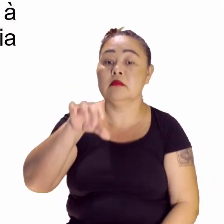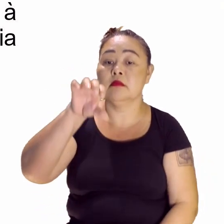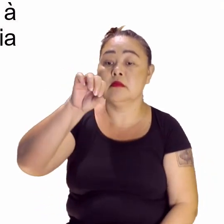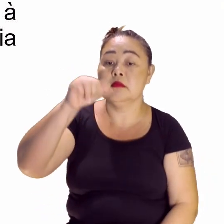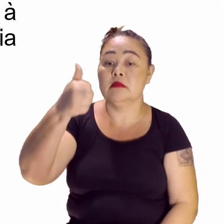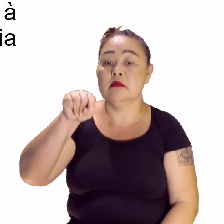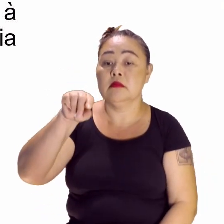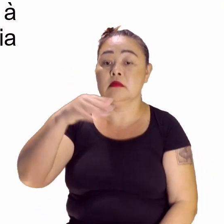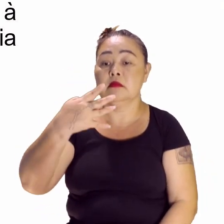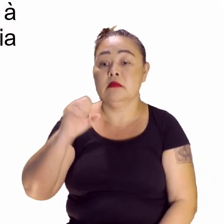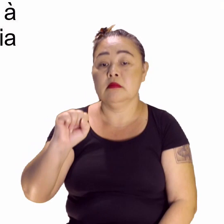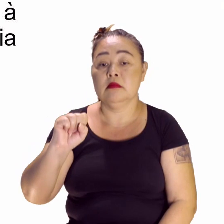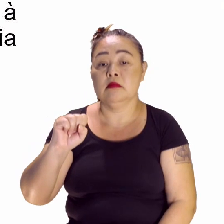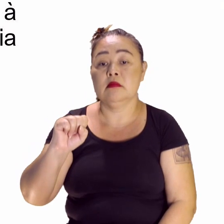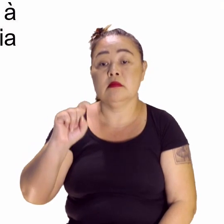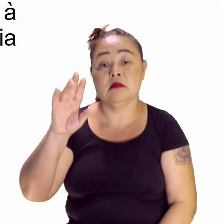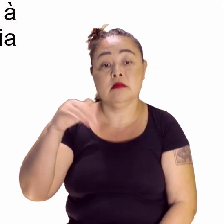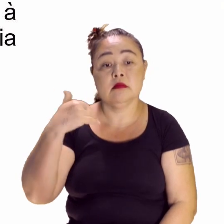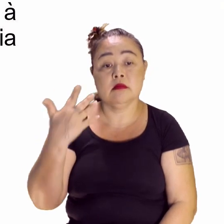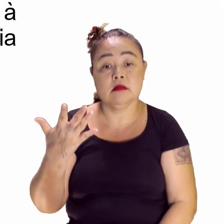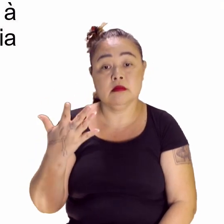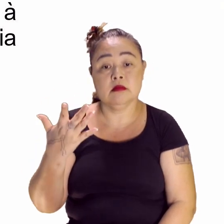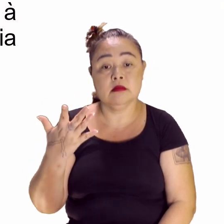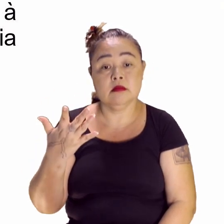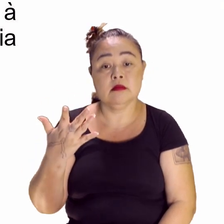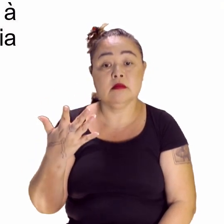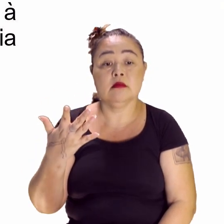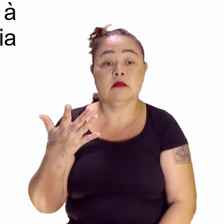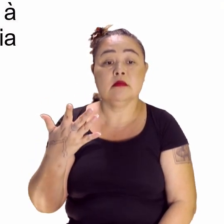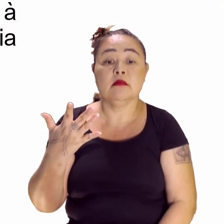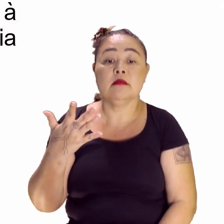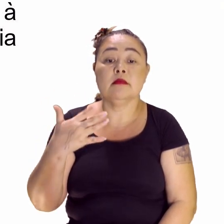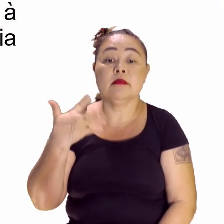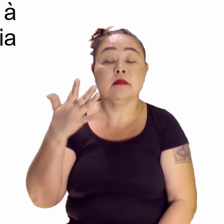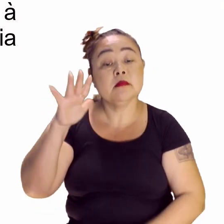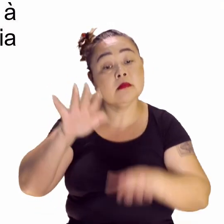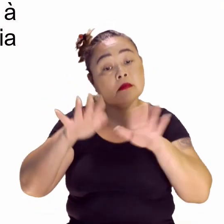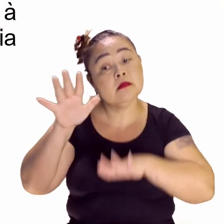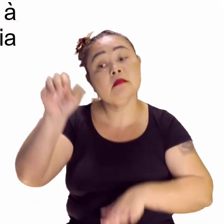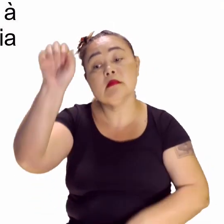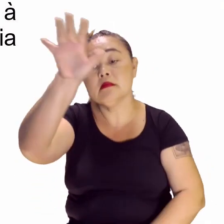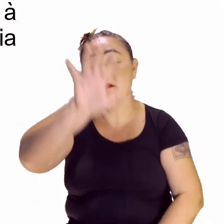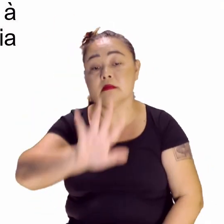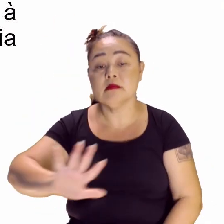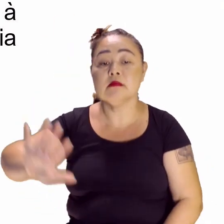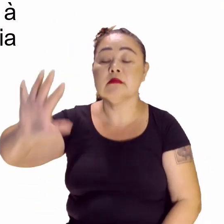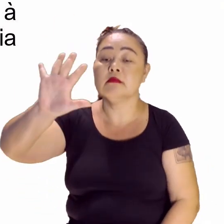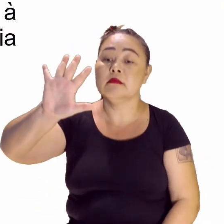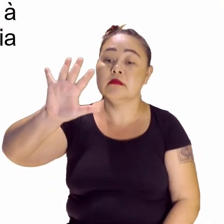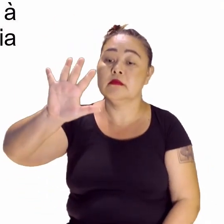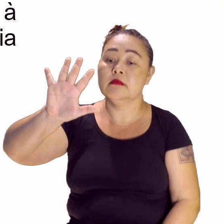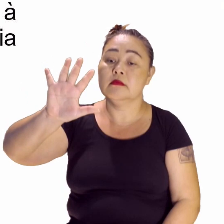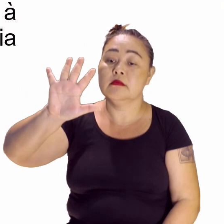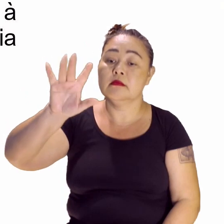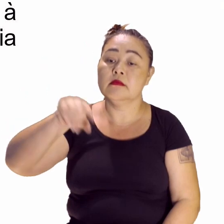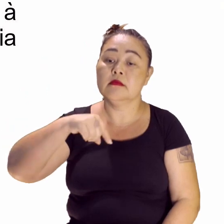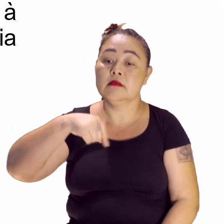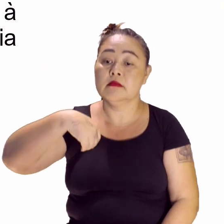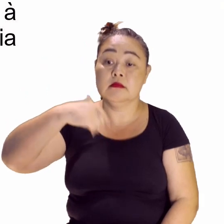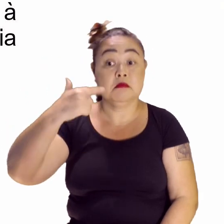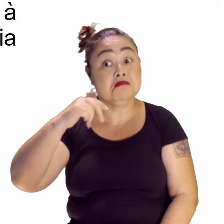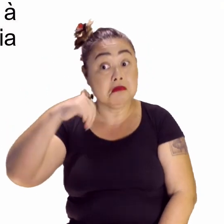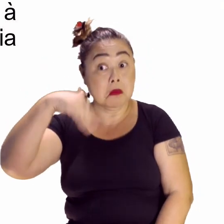91.438 estabelecimentos recenseados. Enquanto, que né? dá 81%. Exato. Enquanto na média nacional, a nossa é